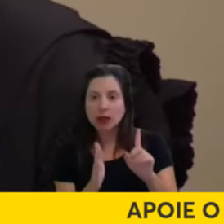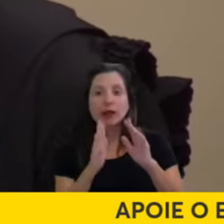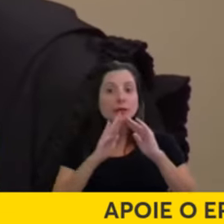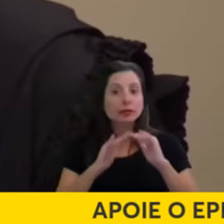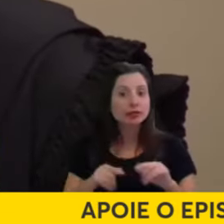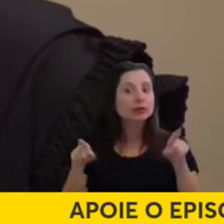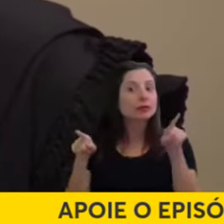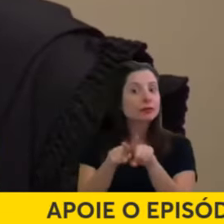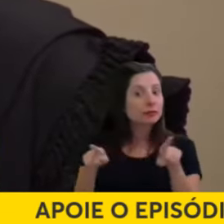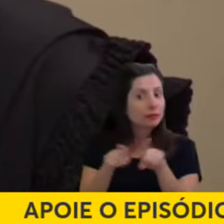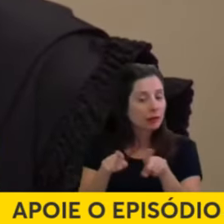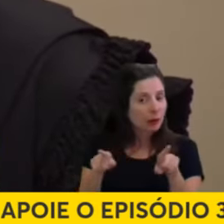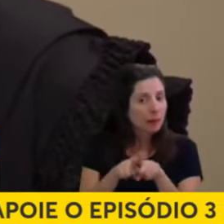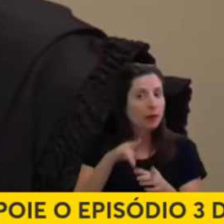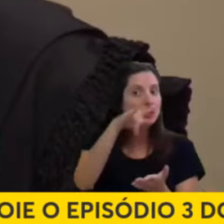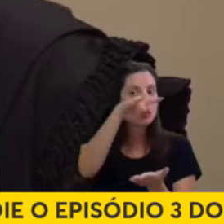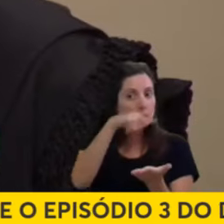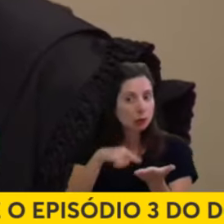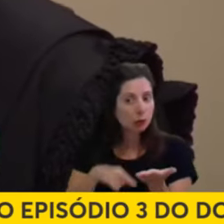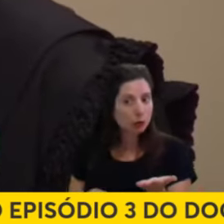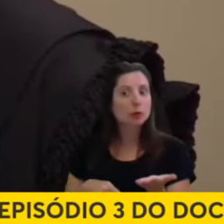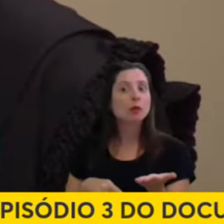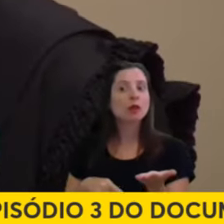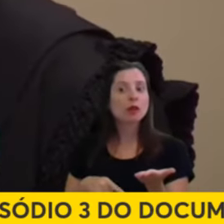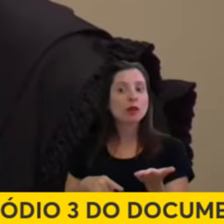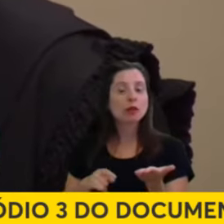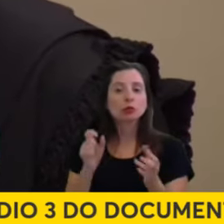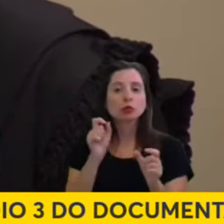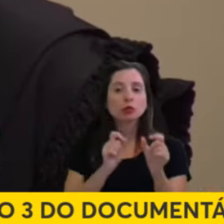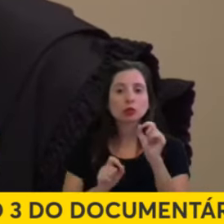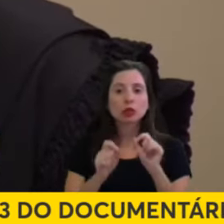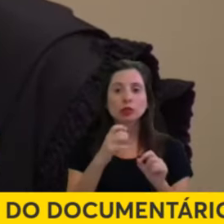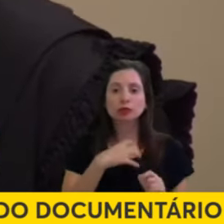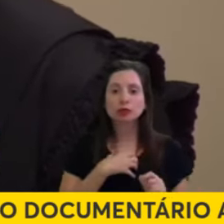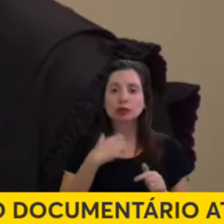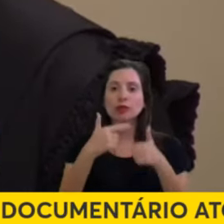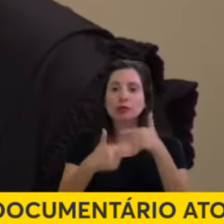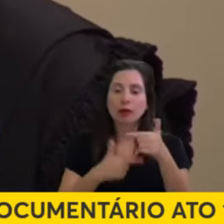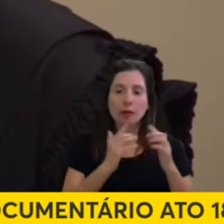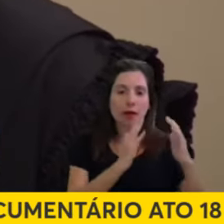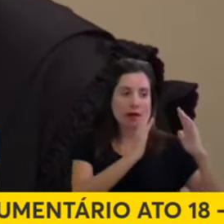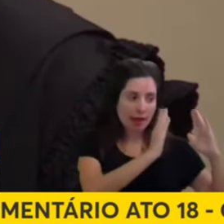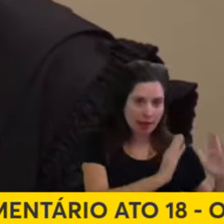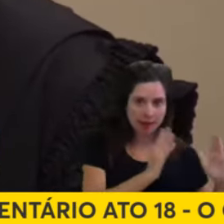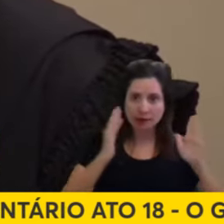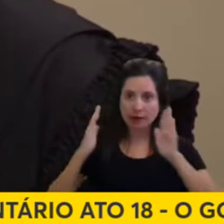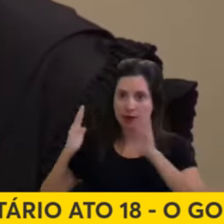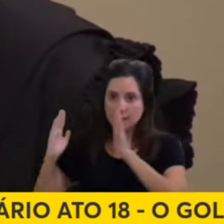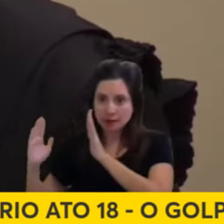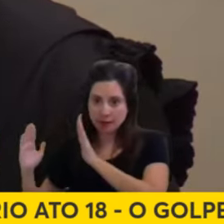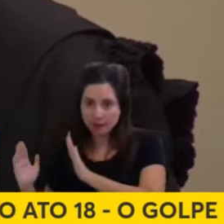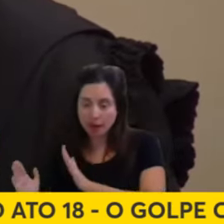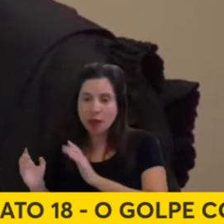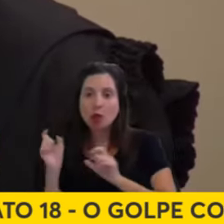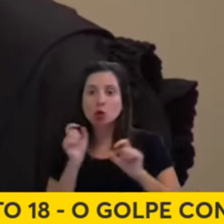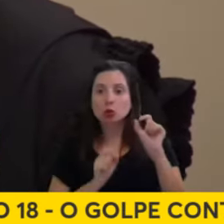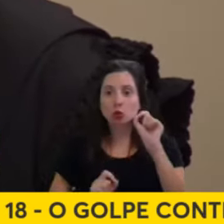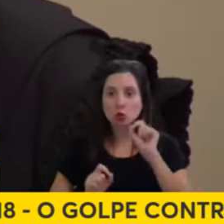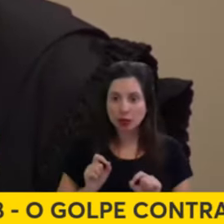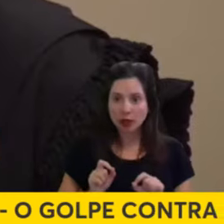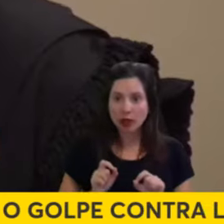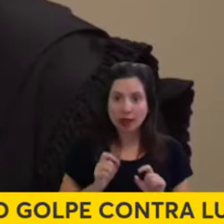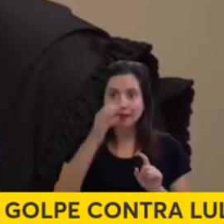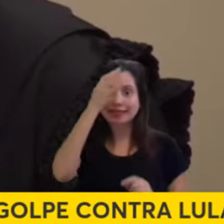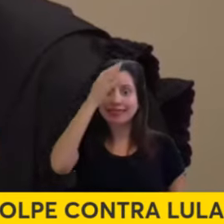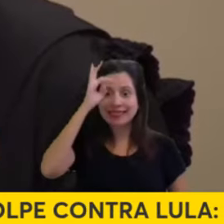desento desses documentos e subsidiariamente de forma a se otimizar os trabalhos das partes a redesignação das das ativas das testemunhas de modo a